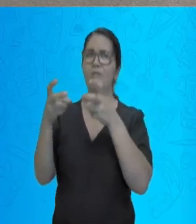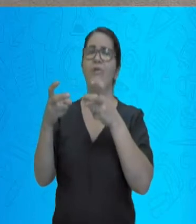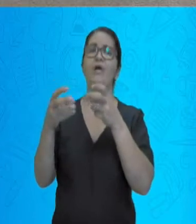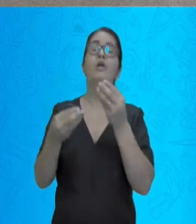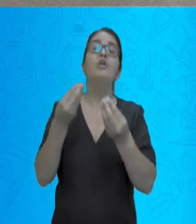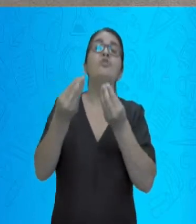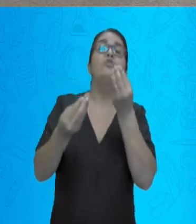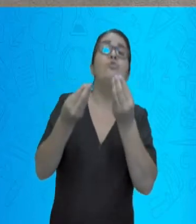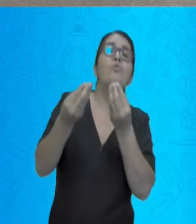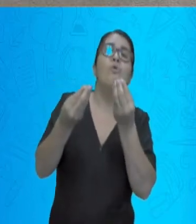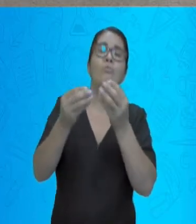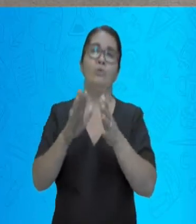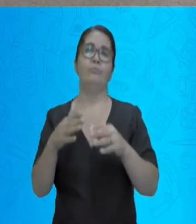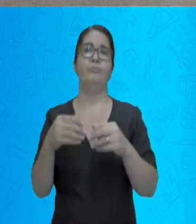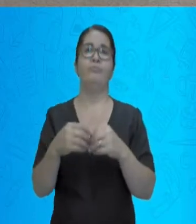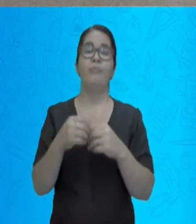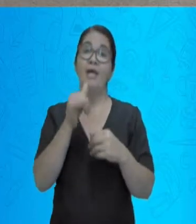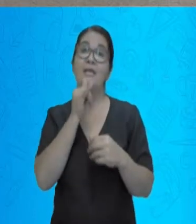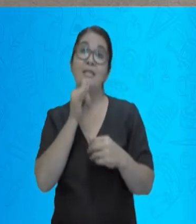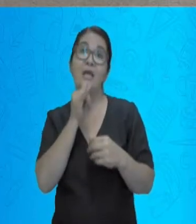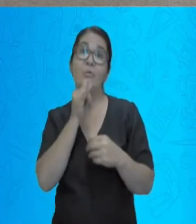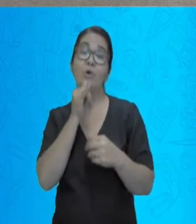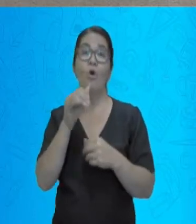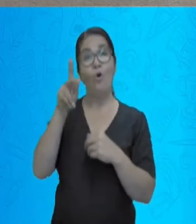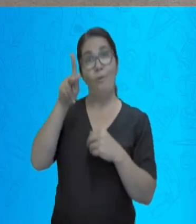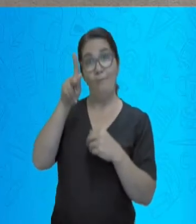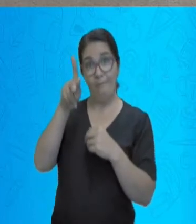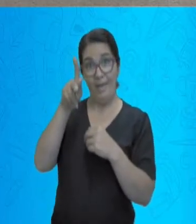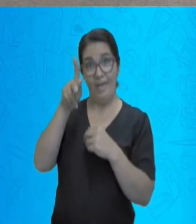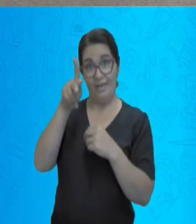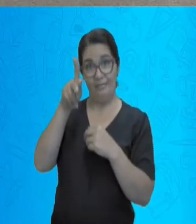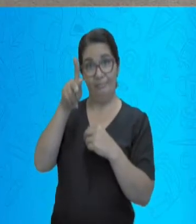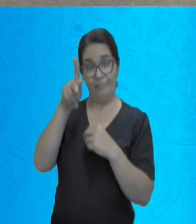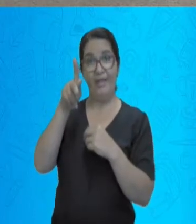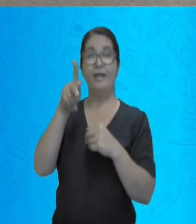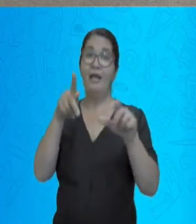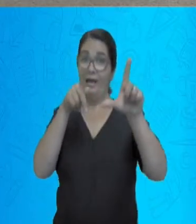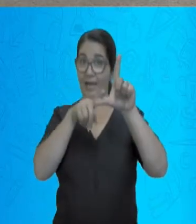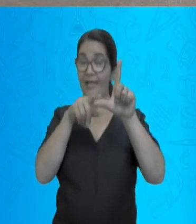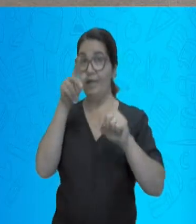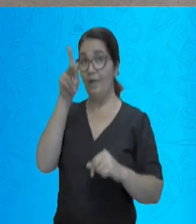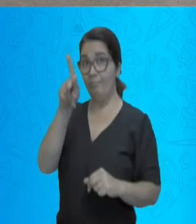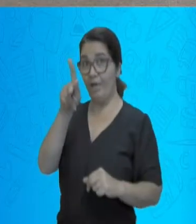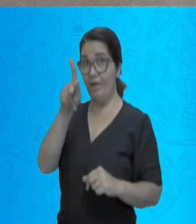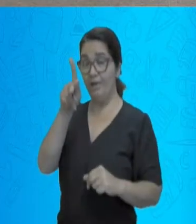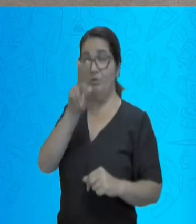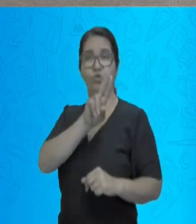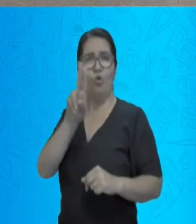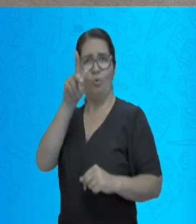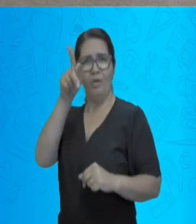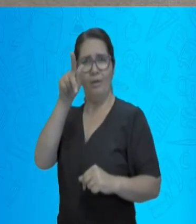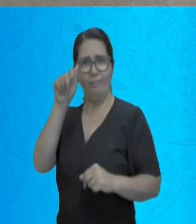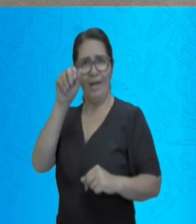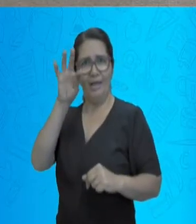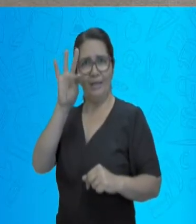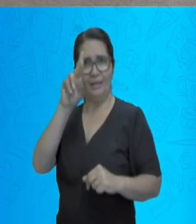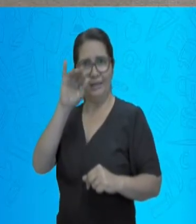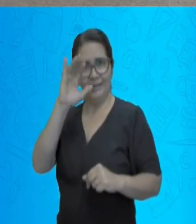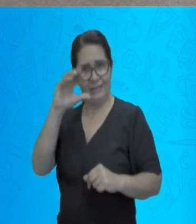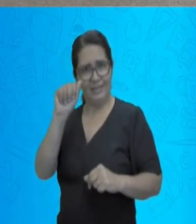letra P, P de Patrícia. A minha boca tem um formato e